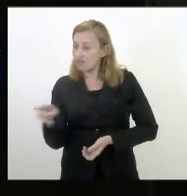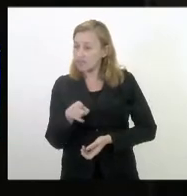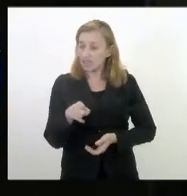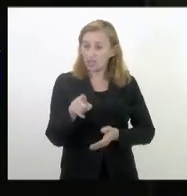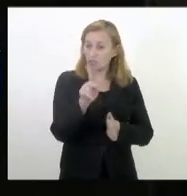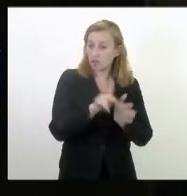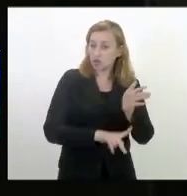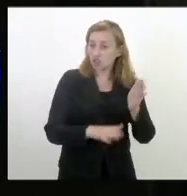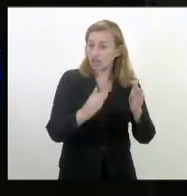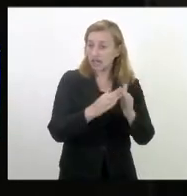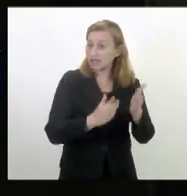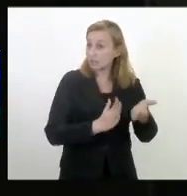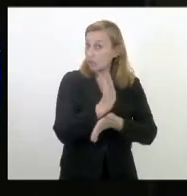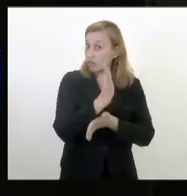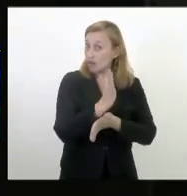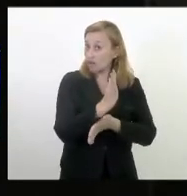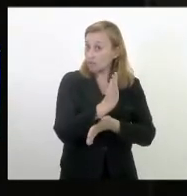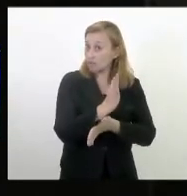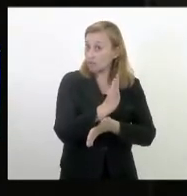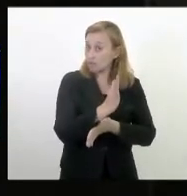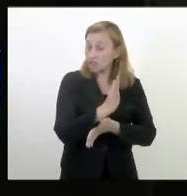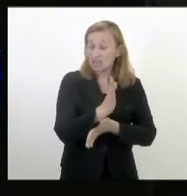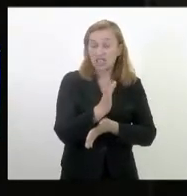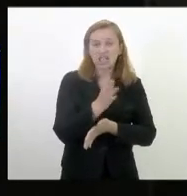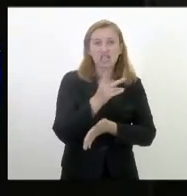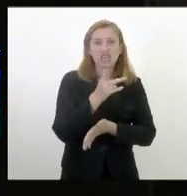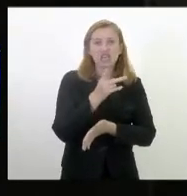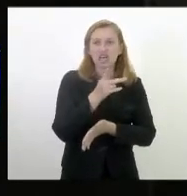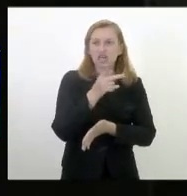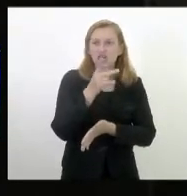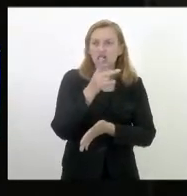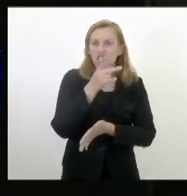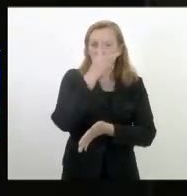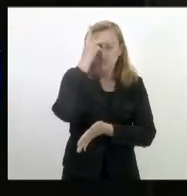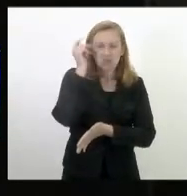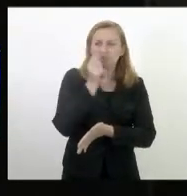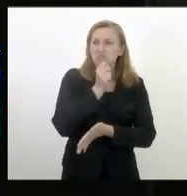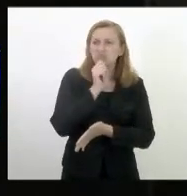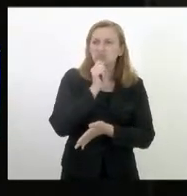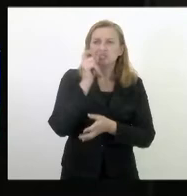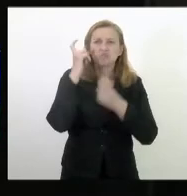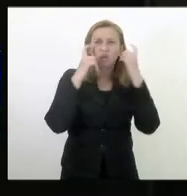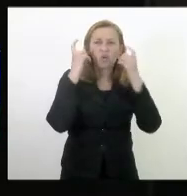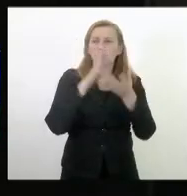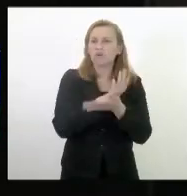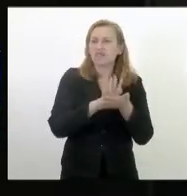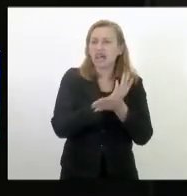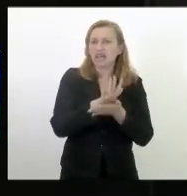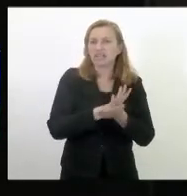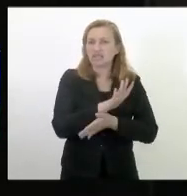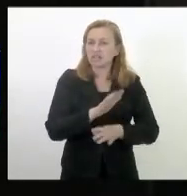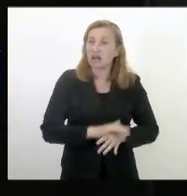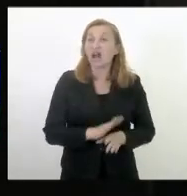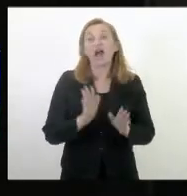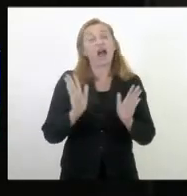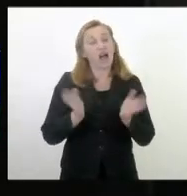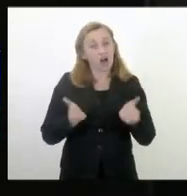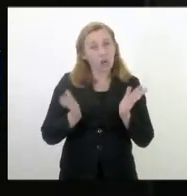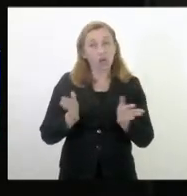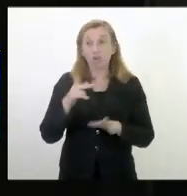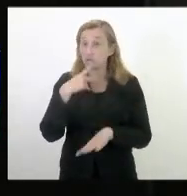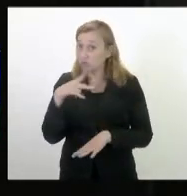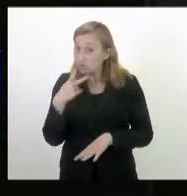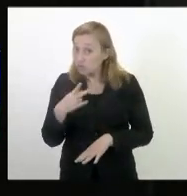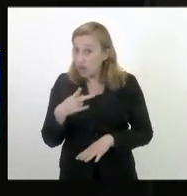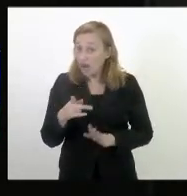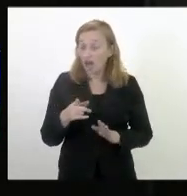casa e é aprovado. Ninguém tem essa preocupação. Qual é o impacto financeiro desse incentivo fiscal? Mas quando trata